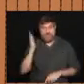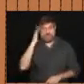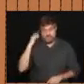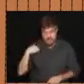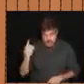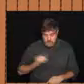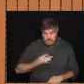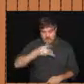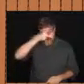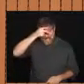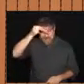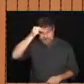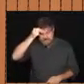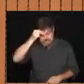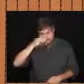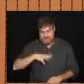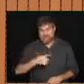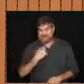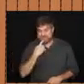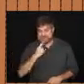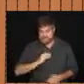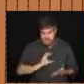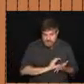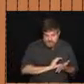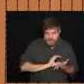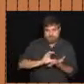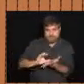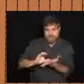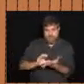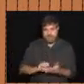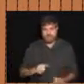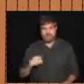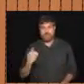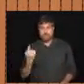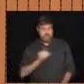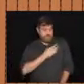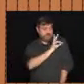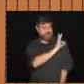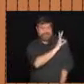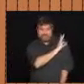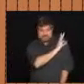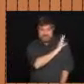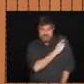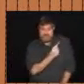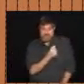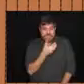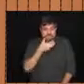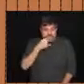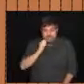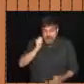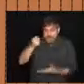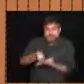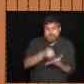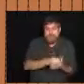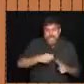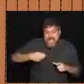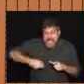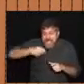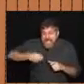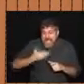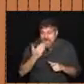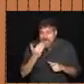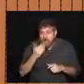que existe um aporte financeiro da parte do município para poder fazer